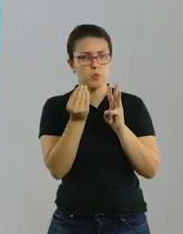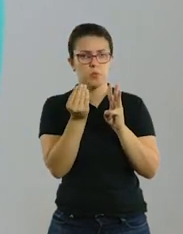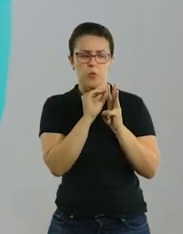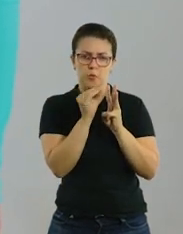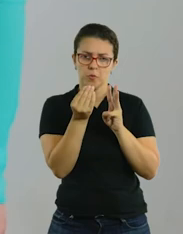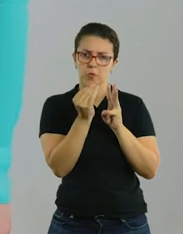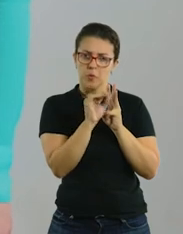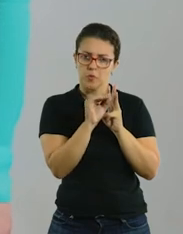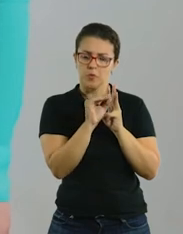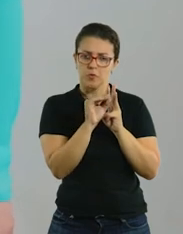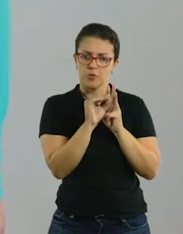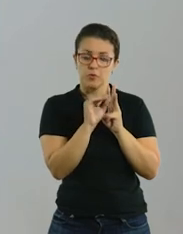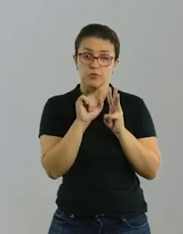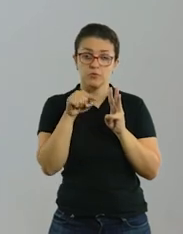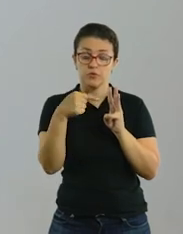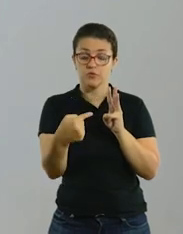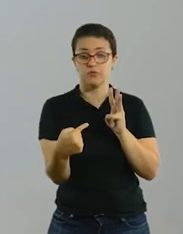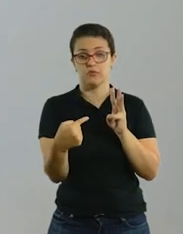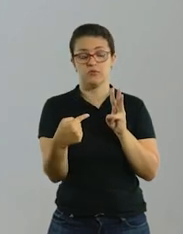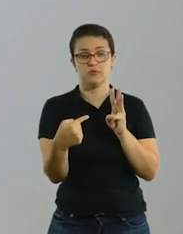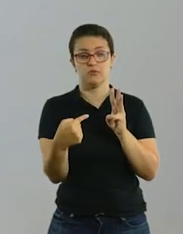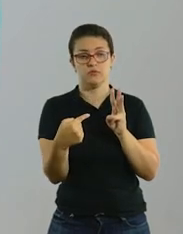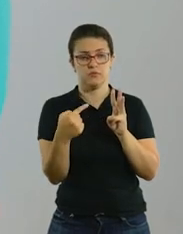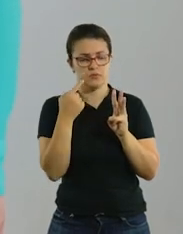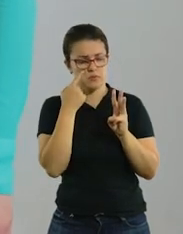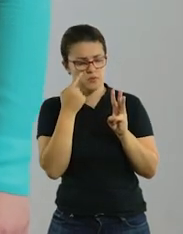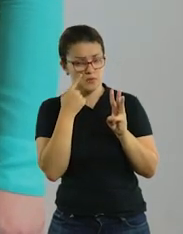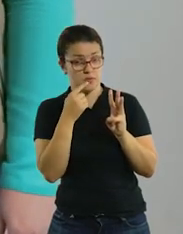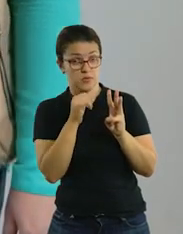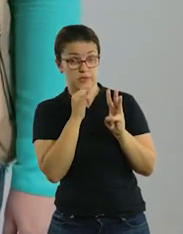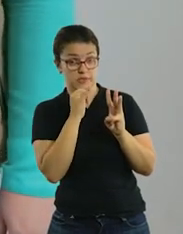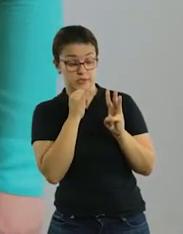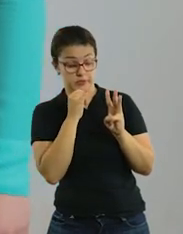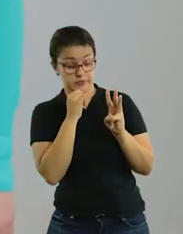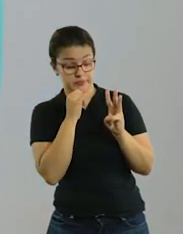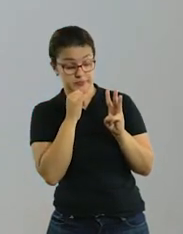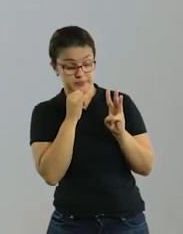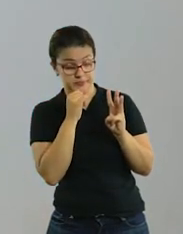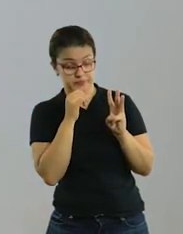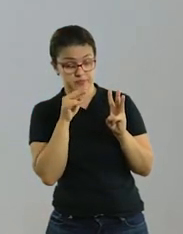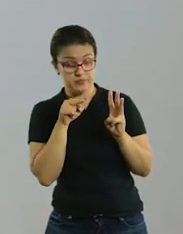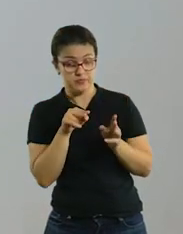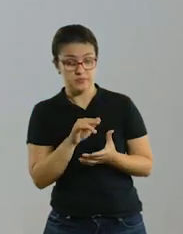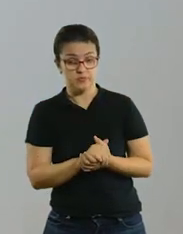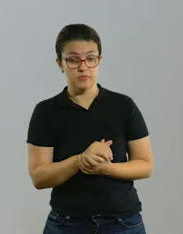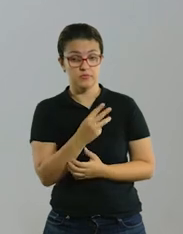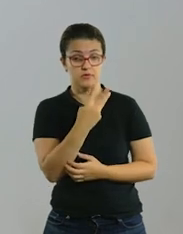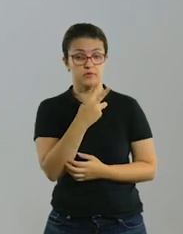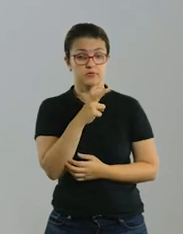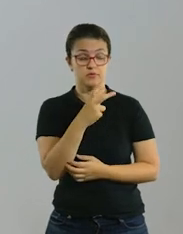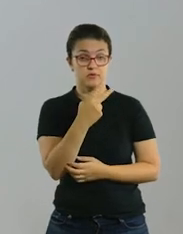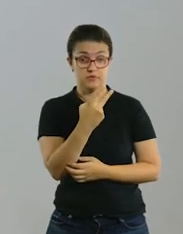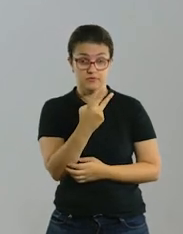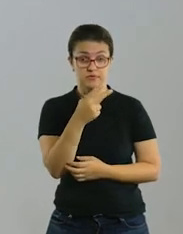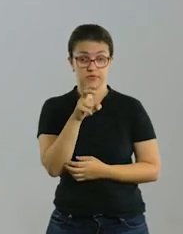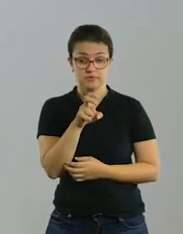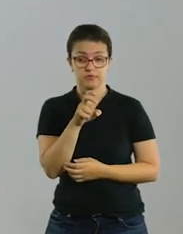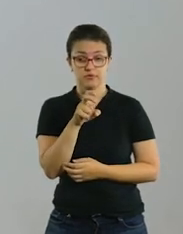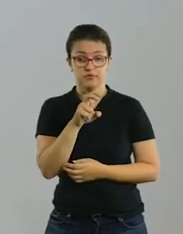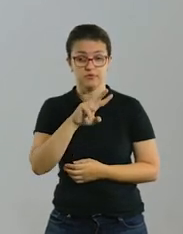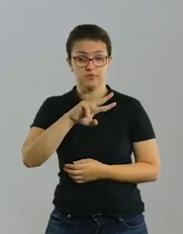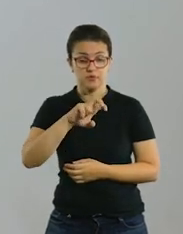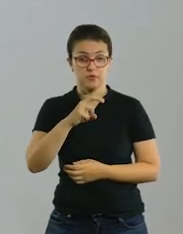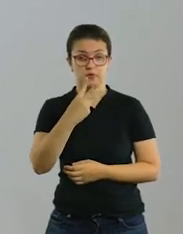número 825. No próximo, observe o exemplo abaixo. Letra A,